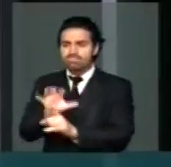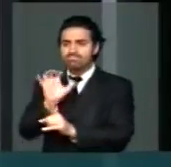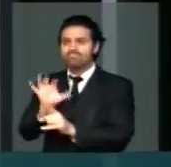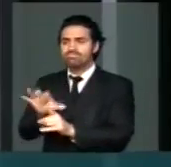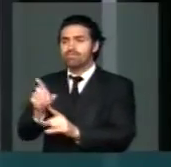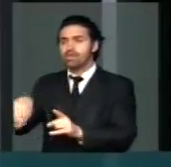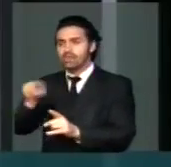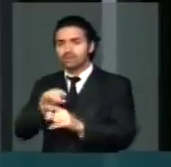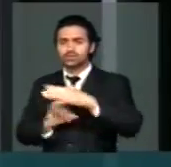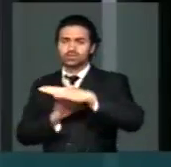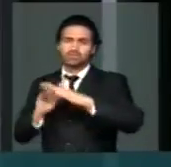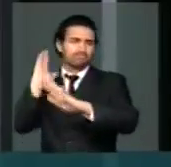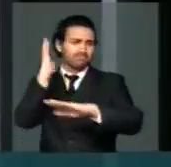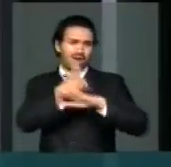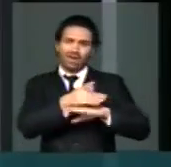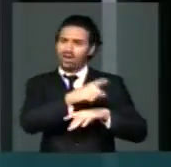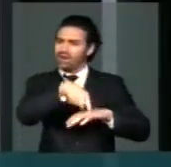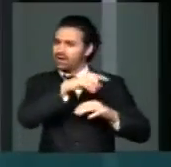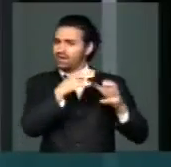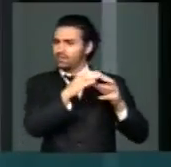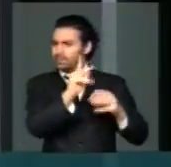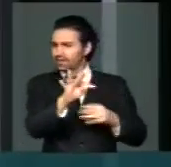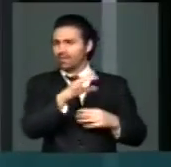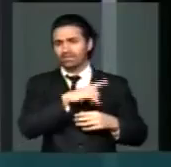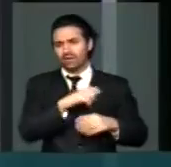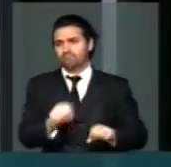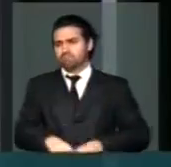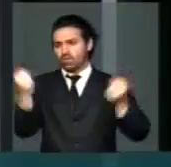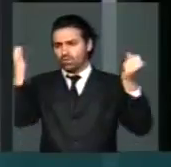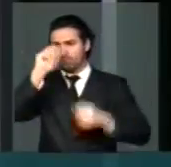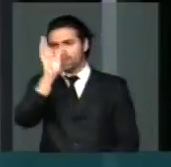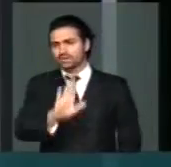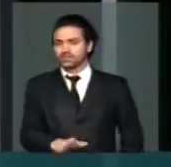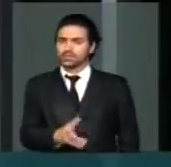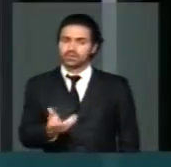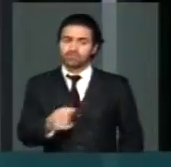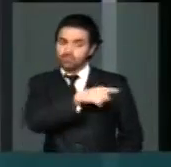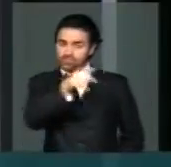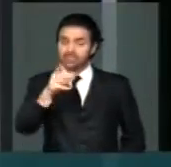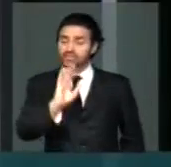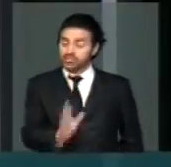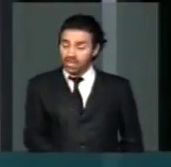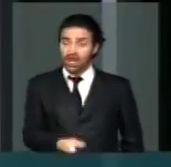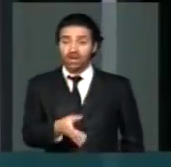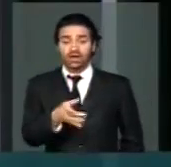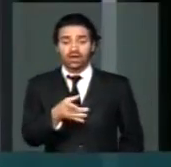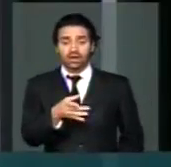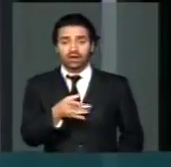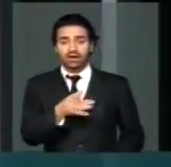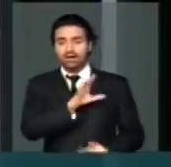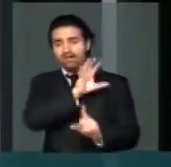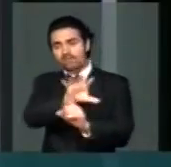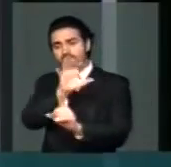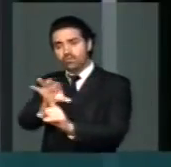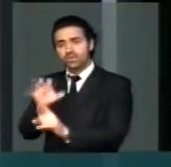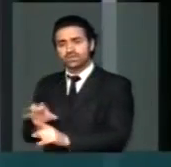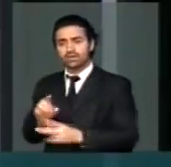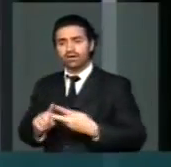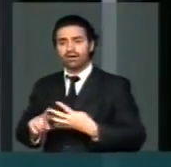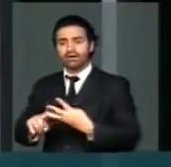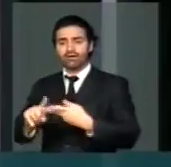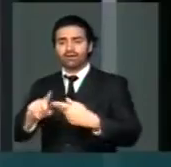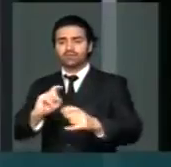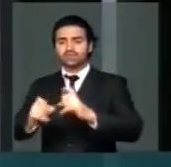instituições. Vocês estão destruindo o país com isso. Vocês já aparelham naqueles órgãos administrativos,